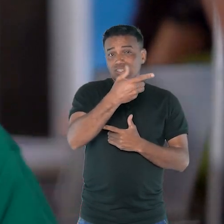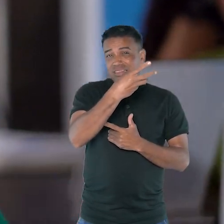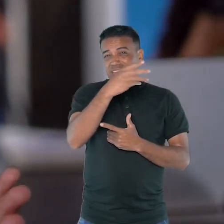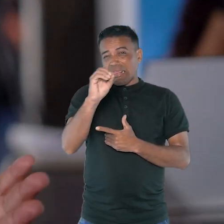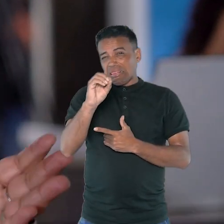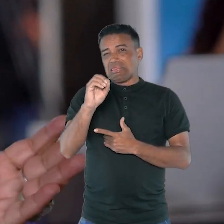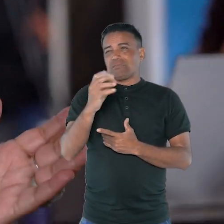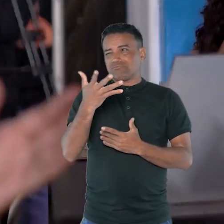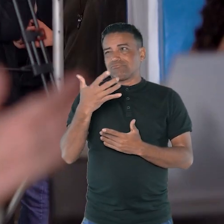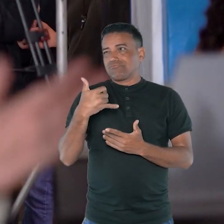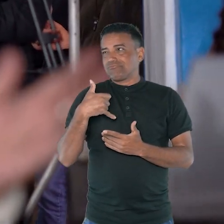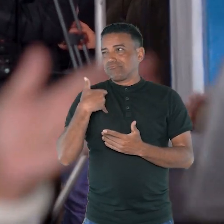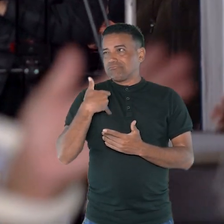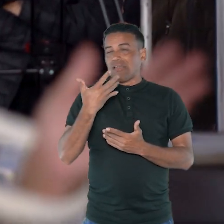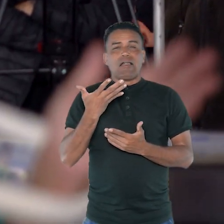todo esse cenário, toda